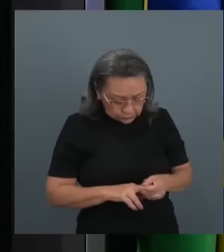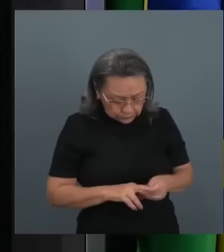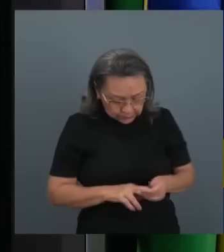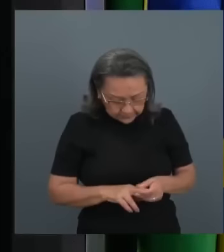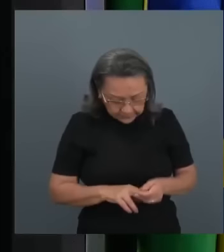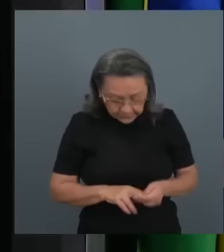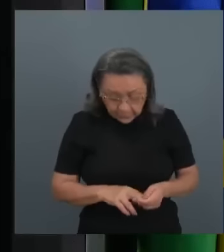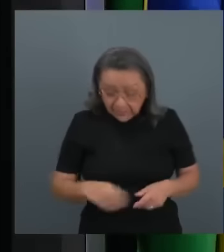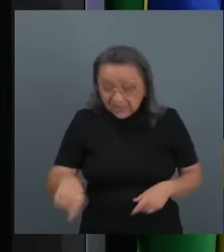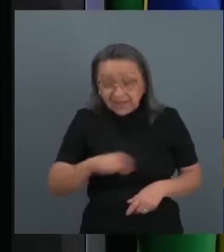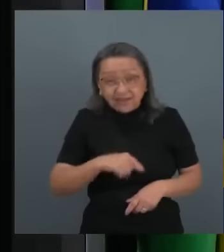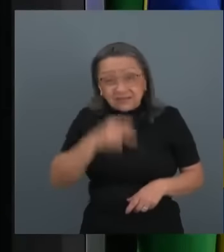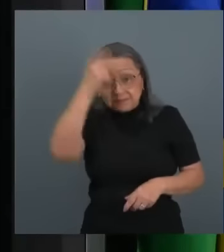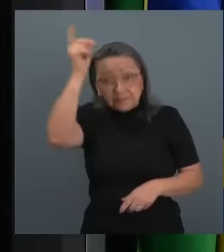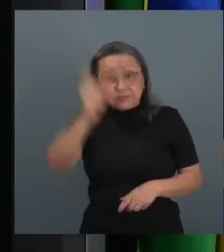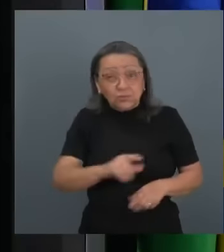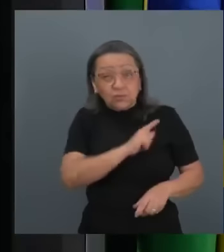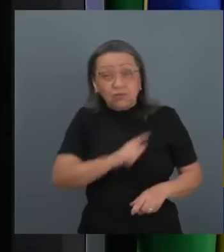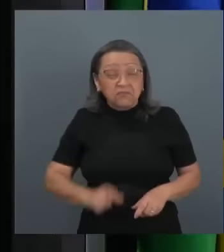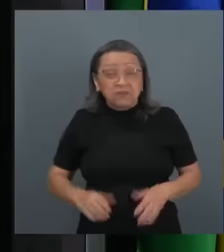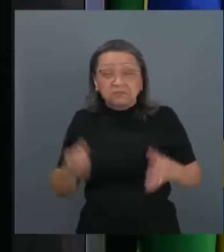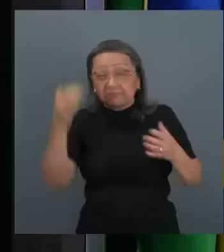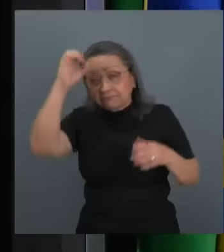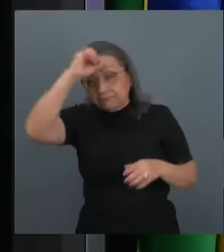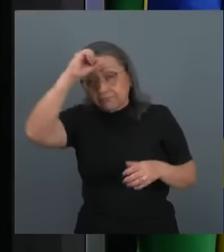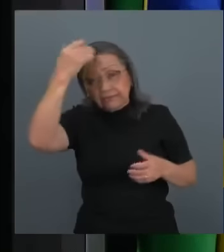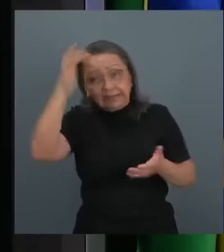Essa turma não entende nada de segurança que está aí, presidente.